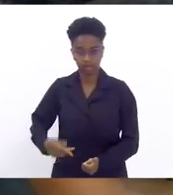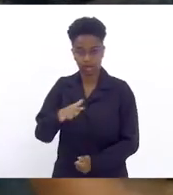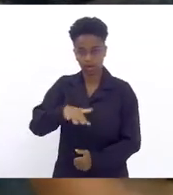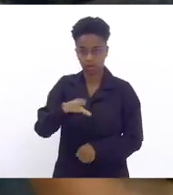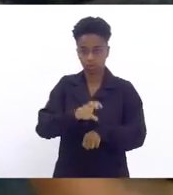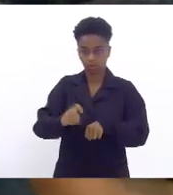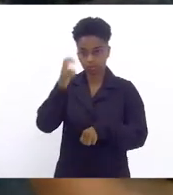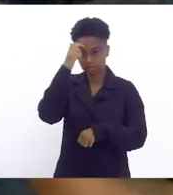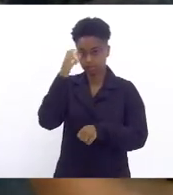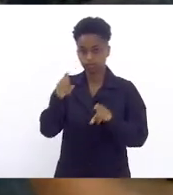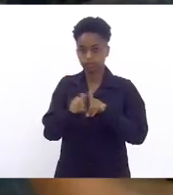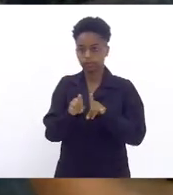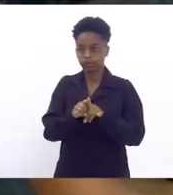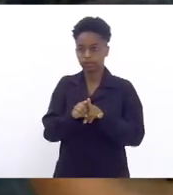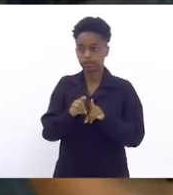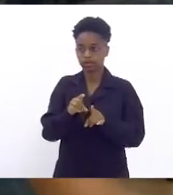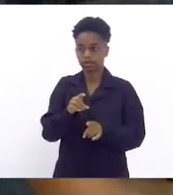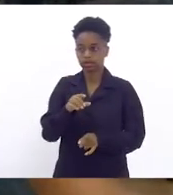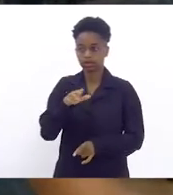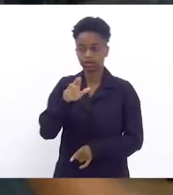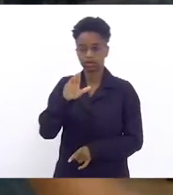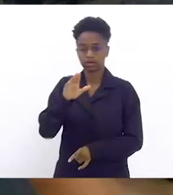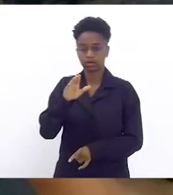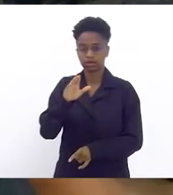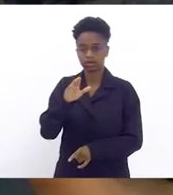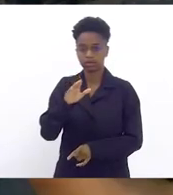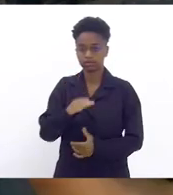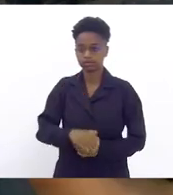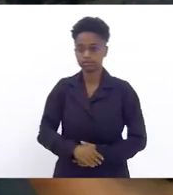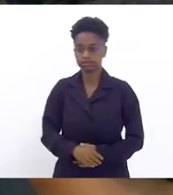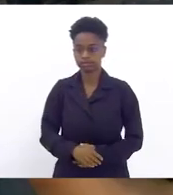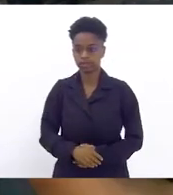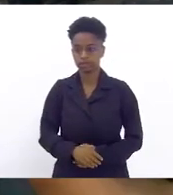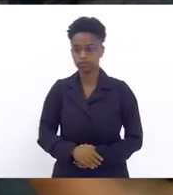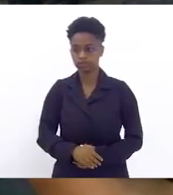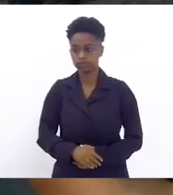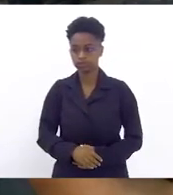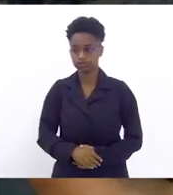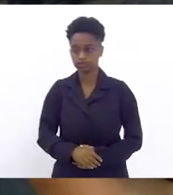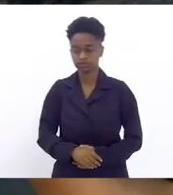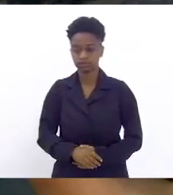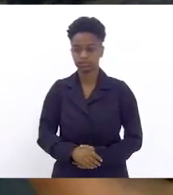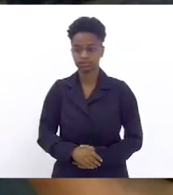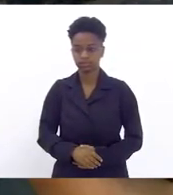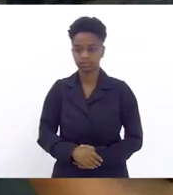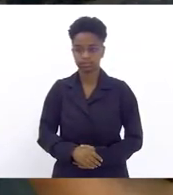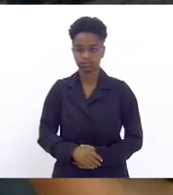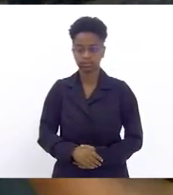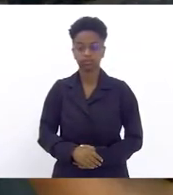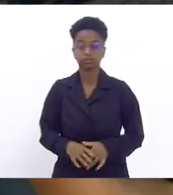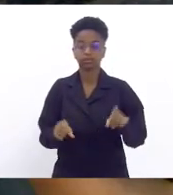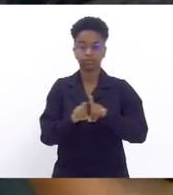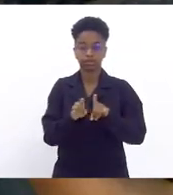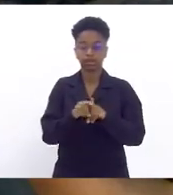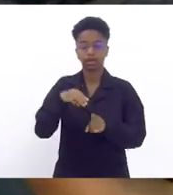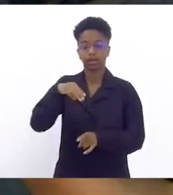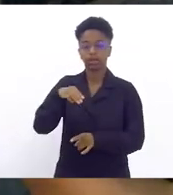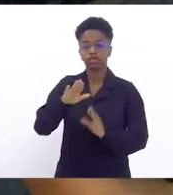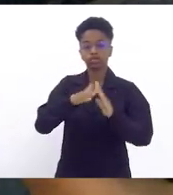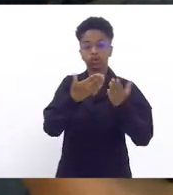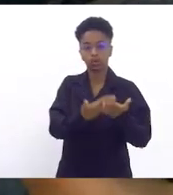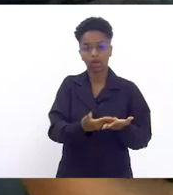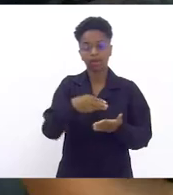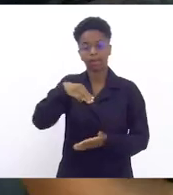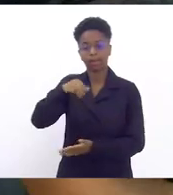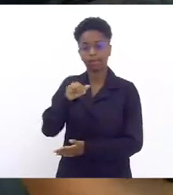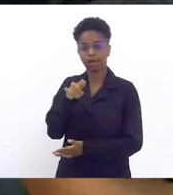presidente da Faetec O Rodrigo é Rodrigo diretor da Escola Martins Pena que a gente se encontrou vou